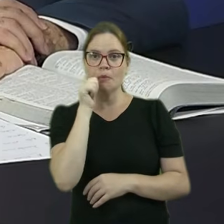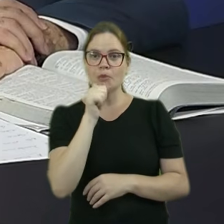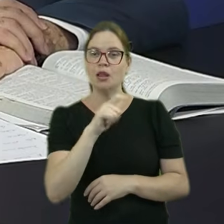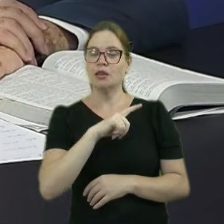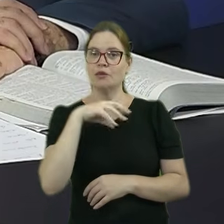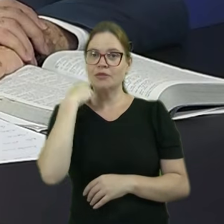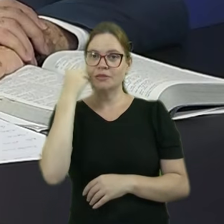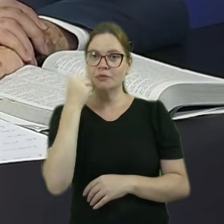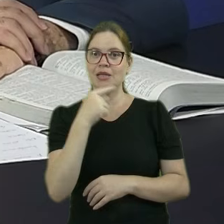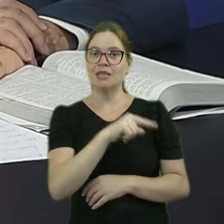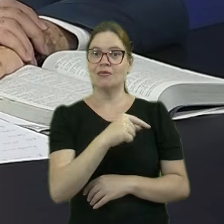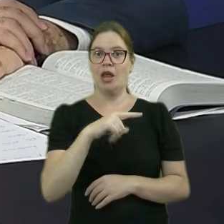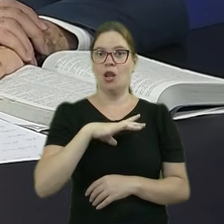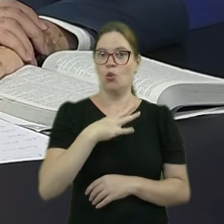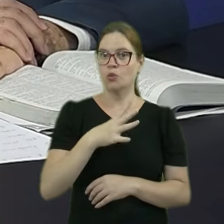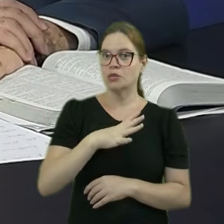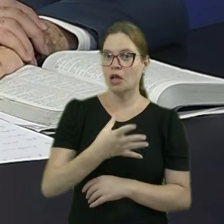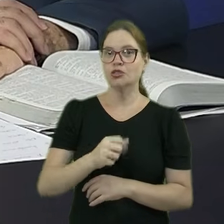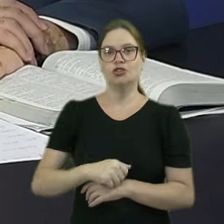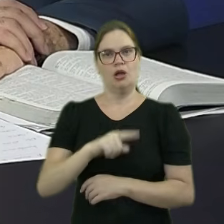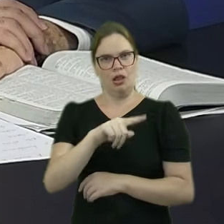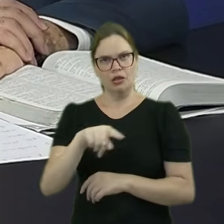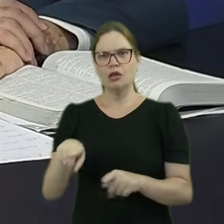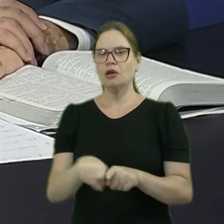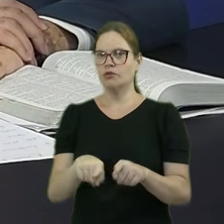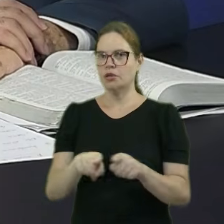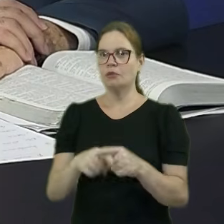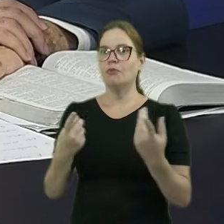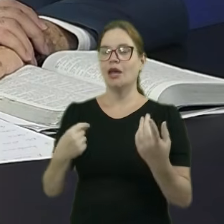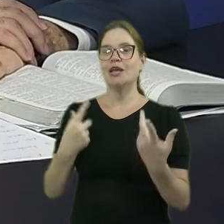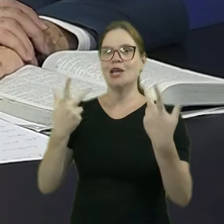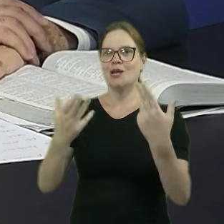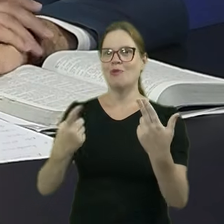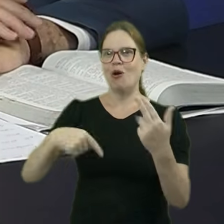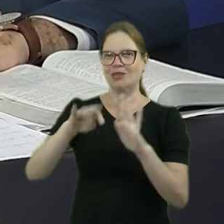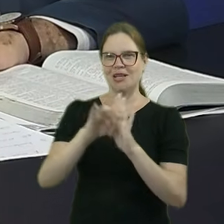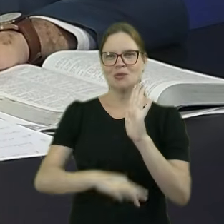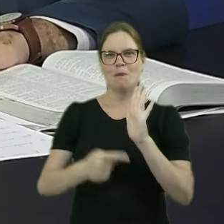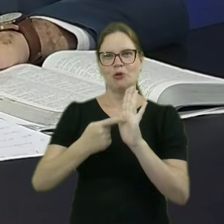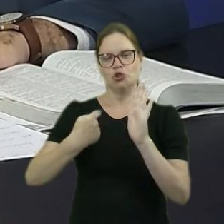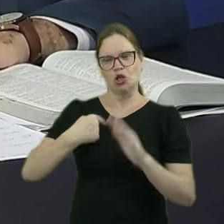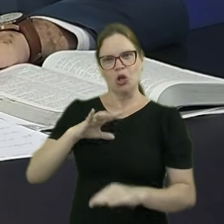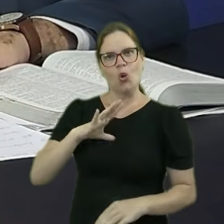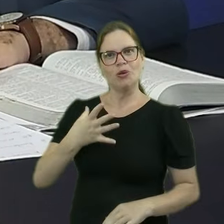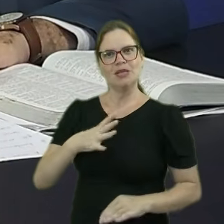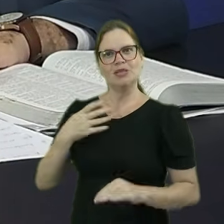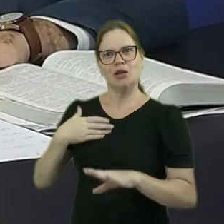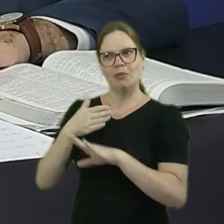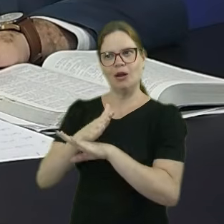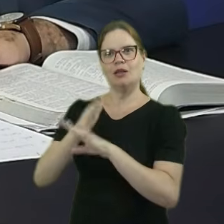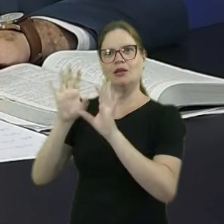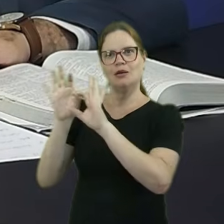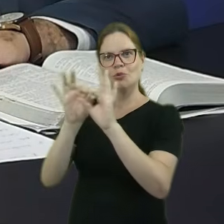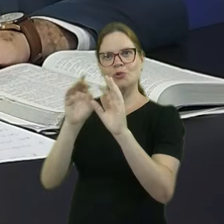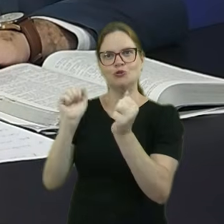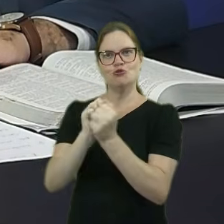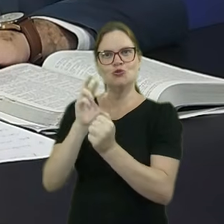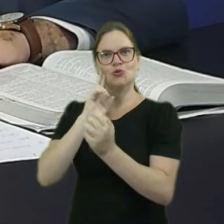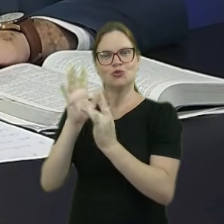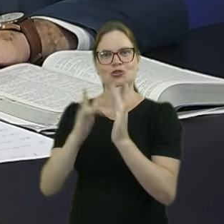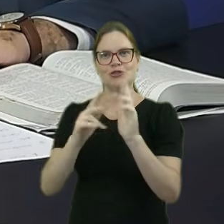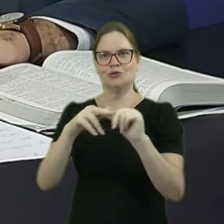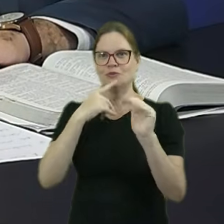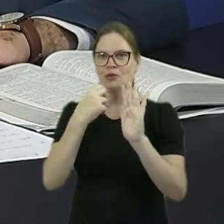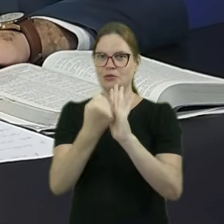tendo ousadia para entrar no santuário pelo sangue de Jesus. Foi isso que ela fez. Porque a história que